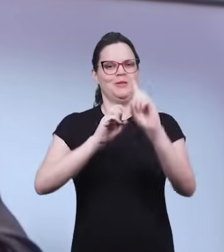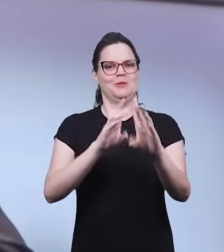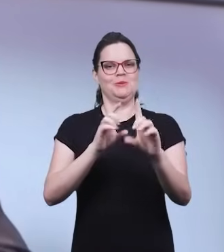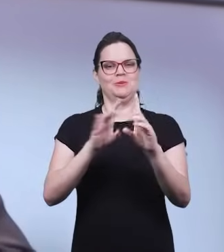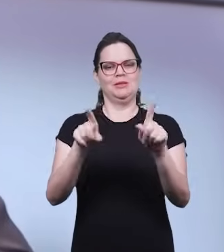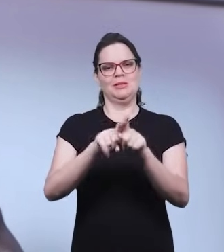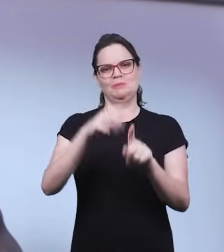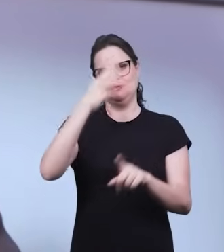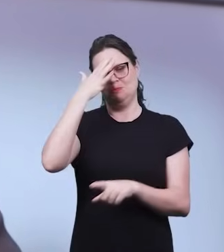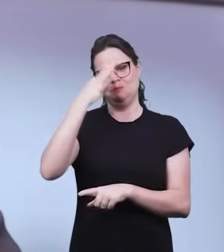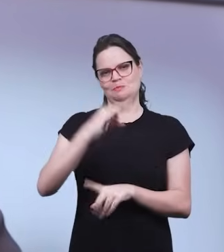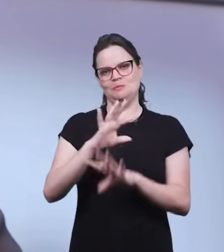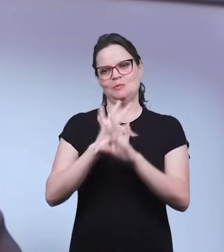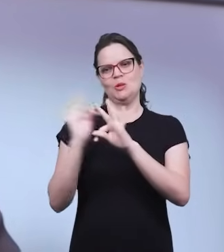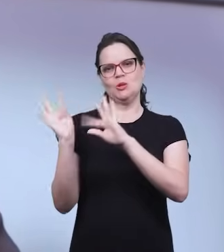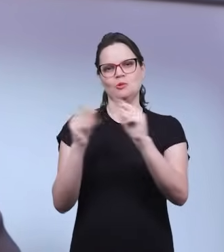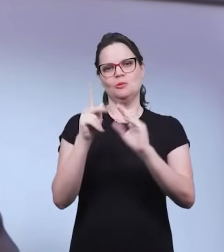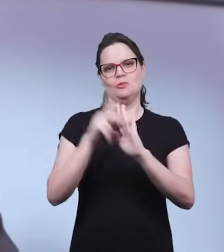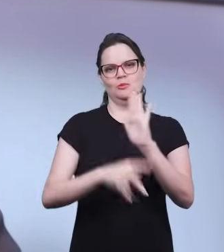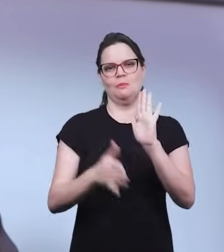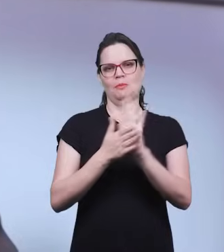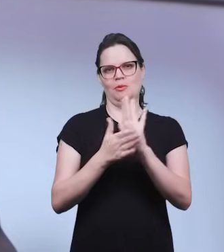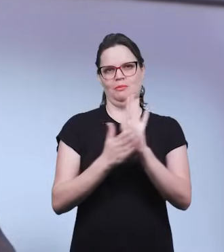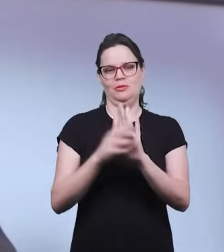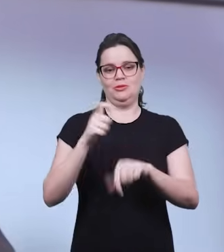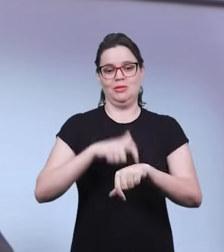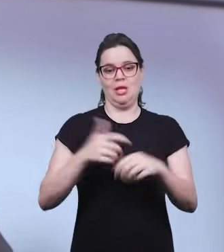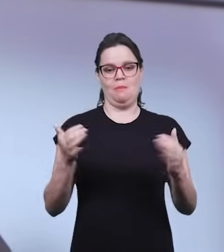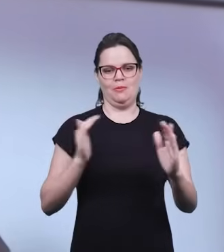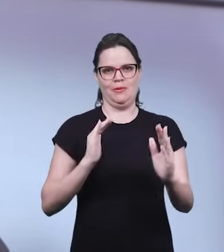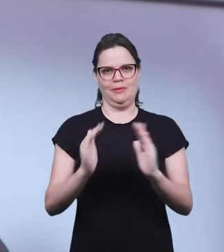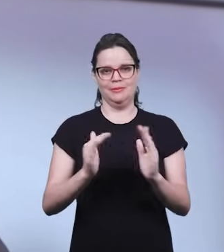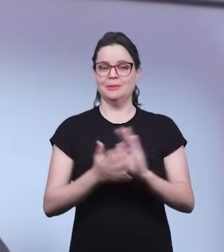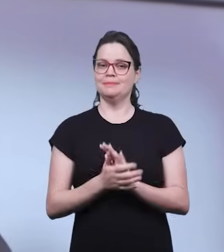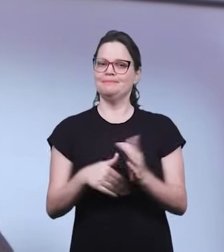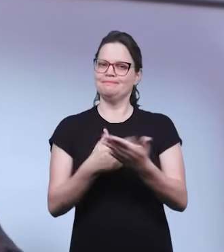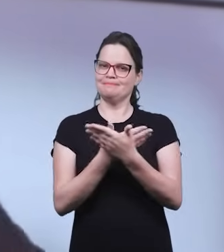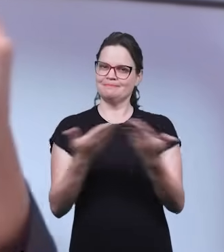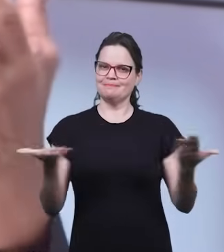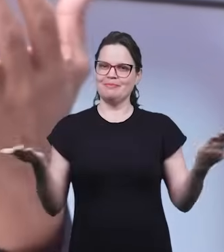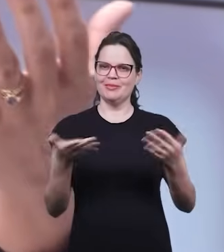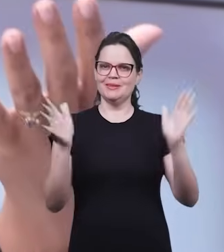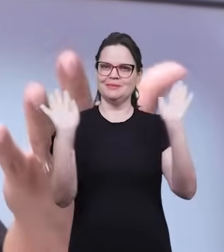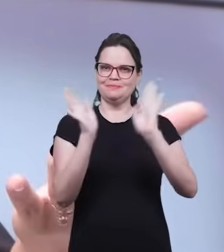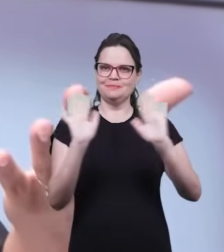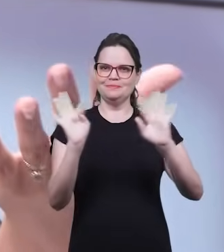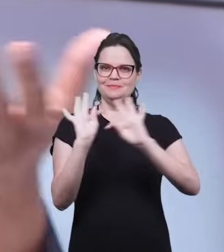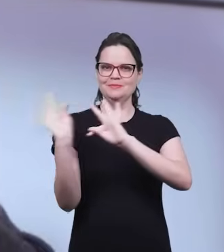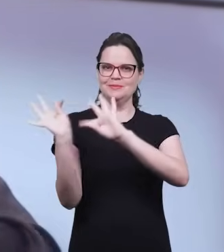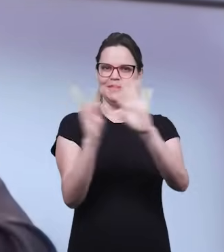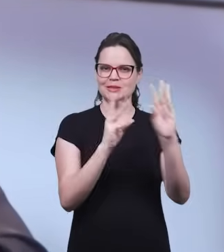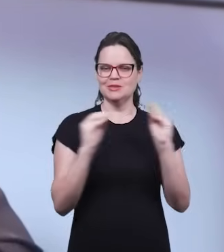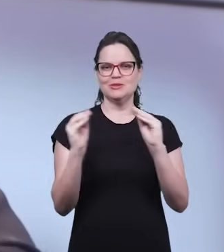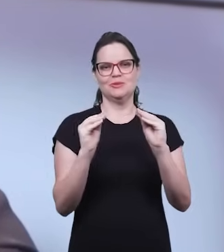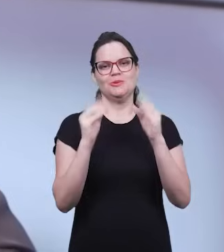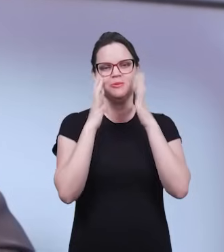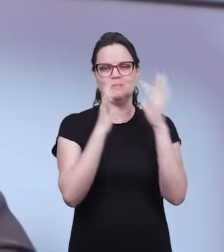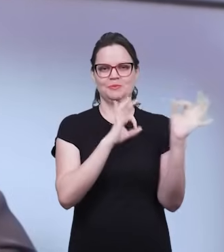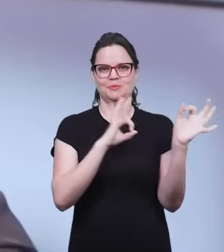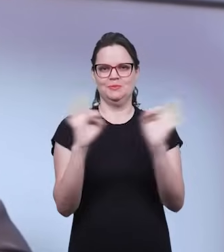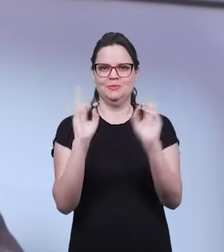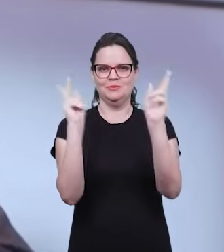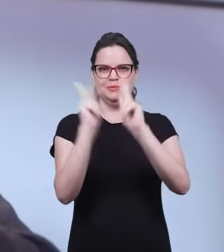e compreendendo também o seu propósito neste tempo. Então, irmãos queridos, nós nos despedimos de todos que